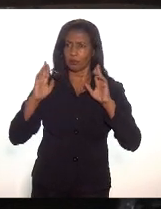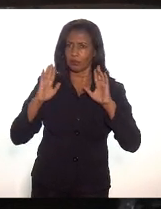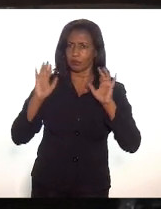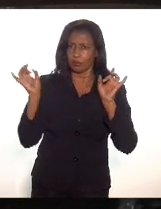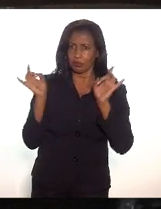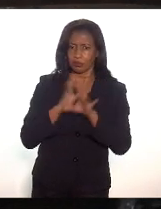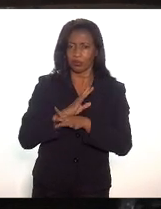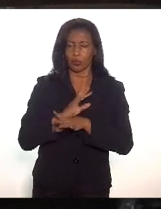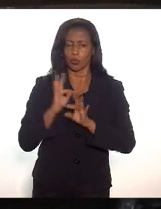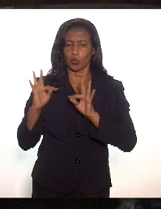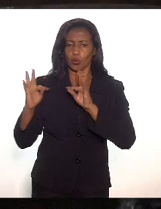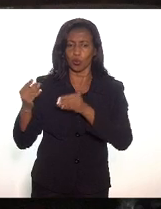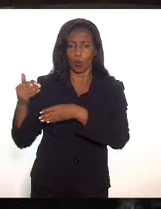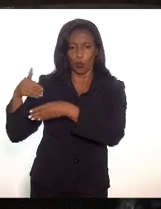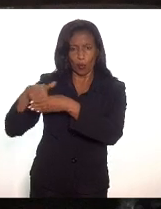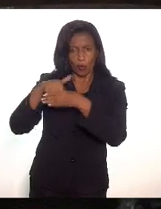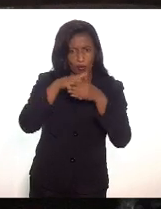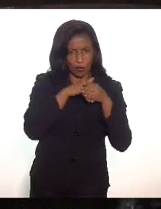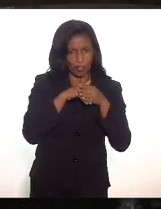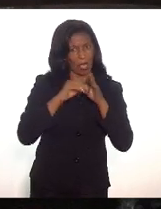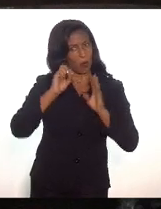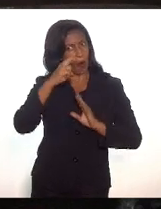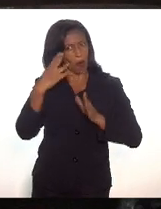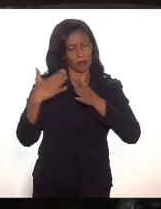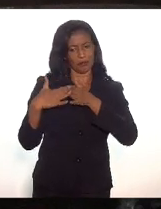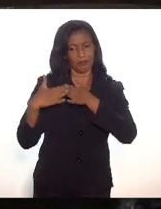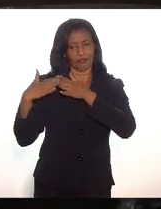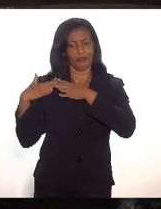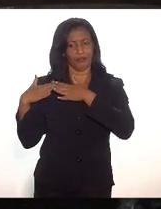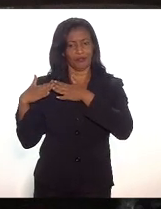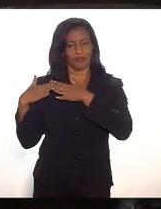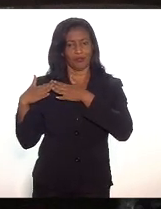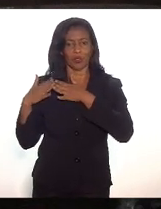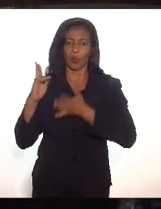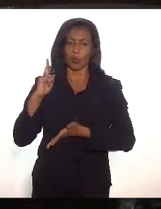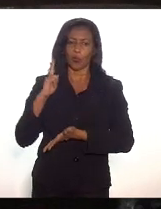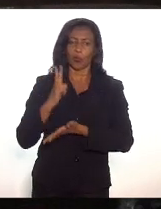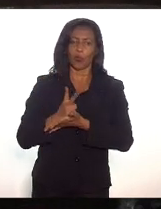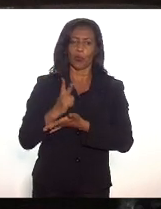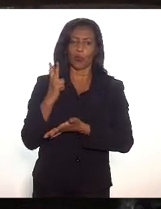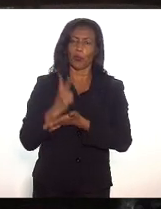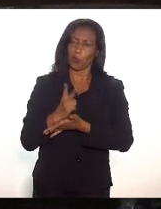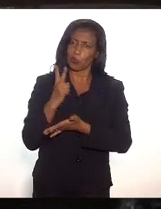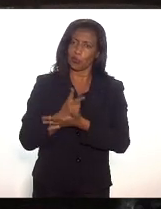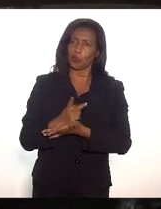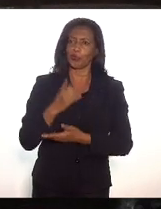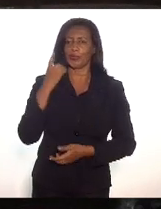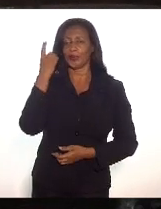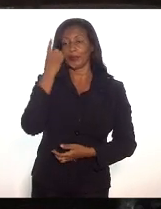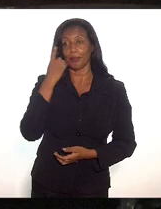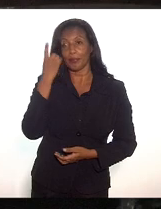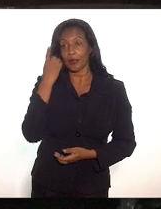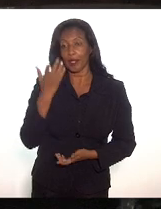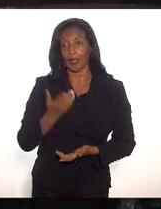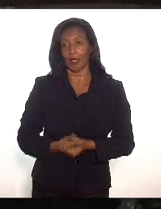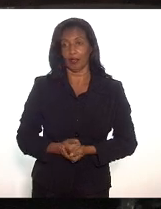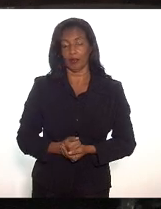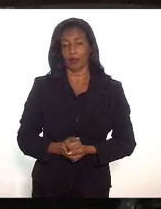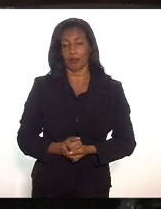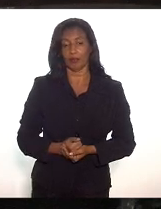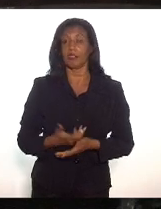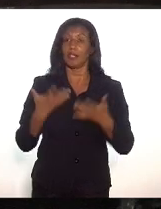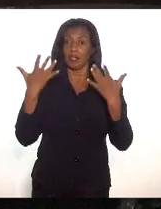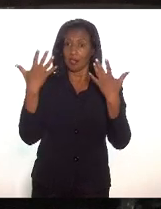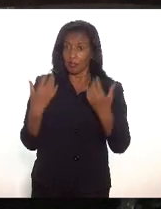que votaram ou se ausentaram continuam sendo deputados e vamos